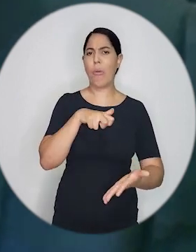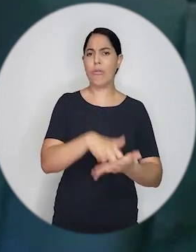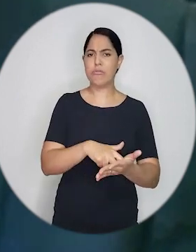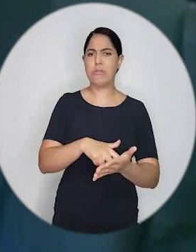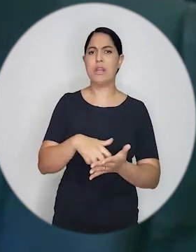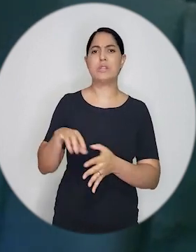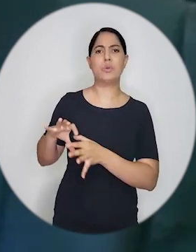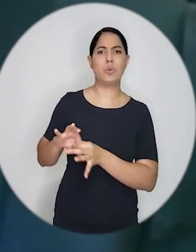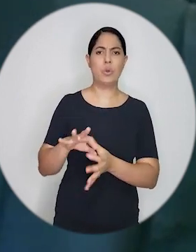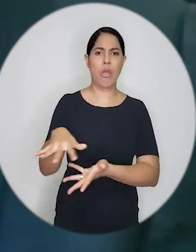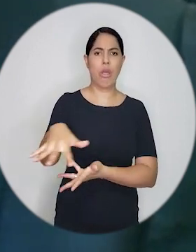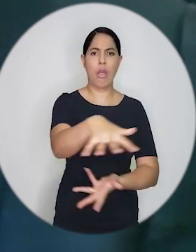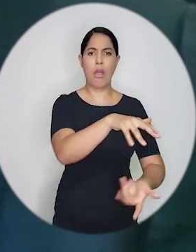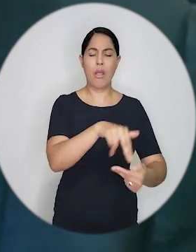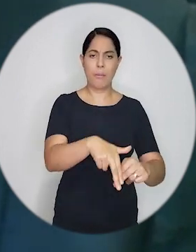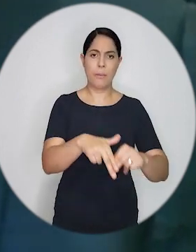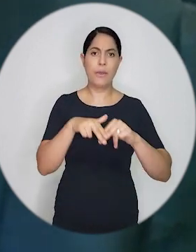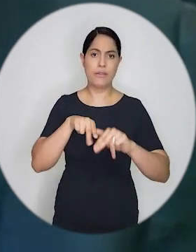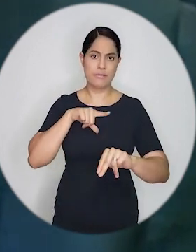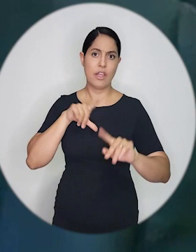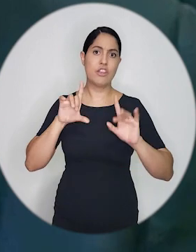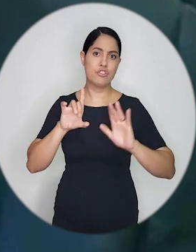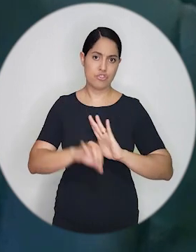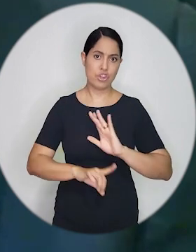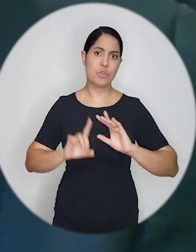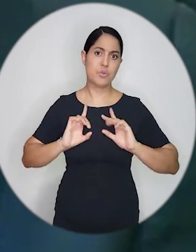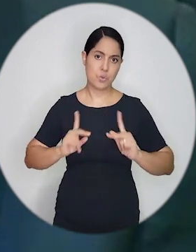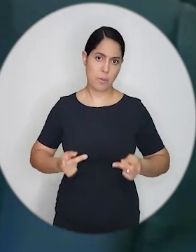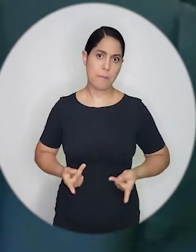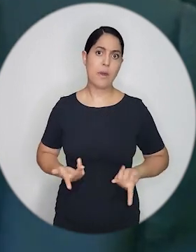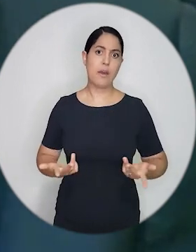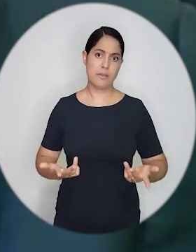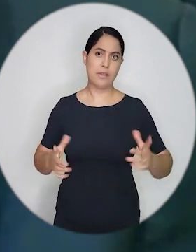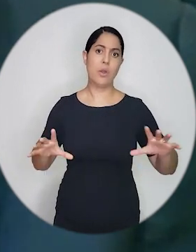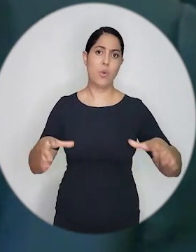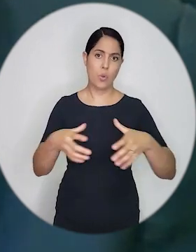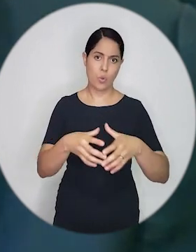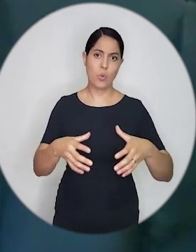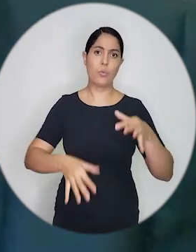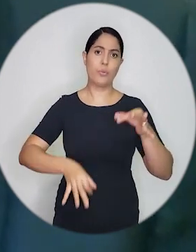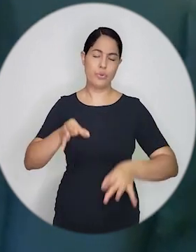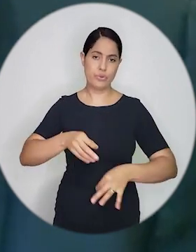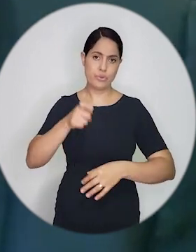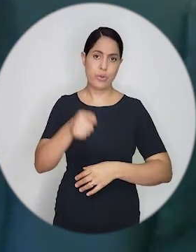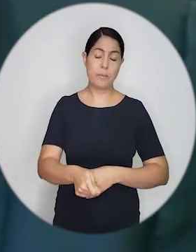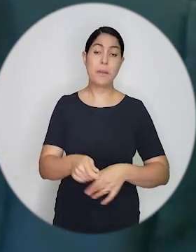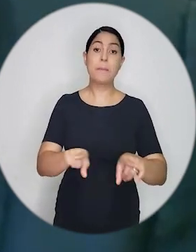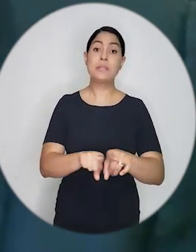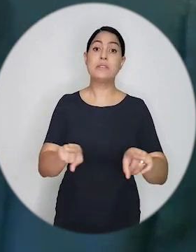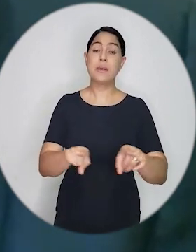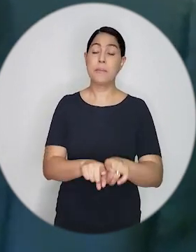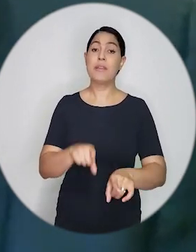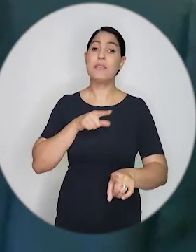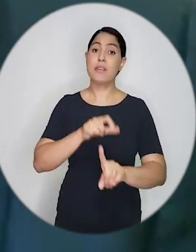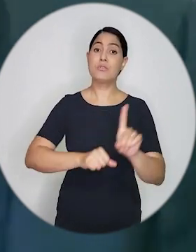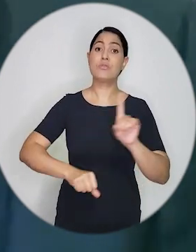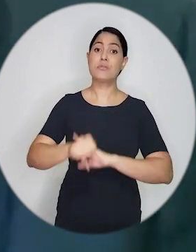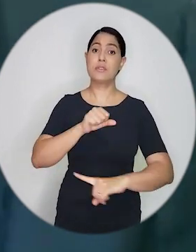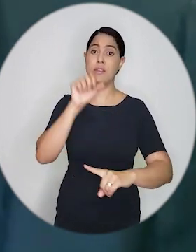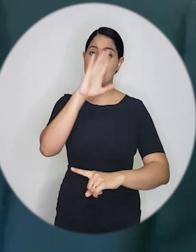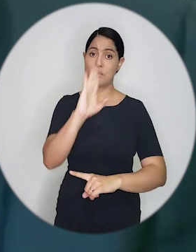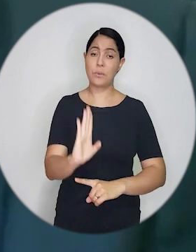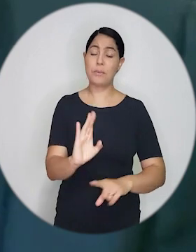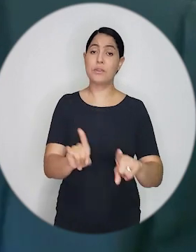reiteradas condenações no âmbito internacional pela Corte Interamericana de Direitos Humanos, e é preciso que